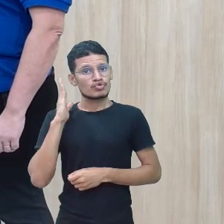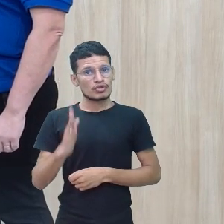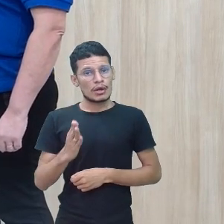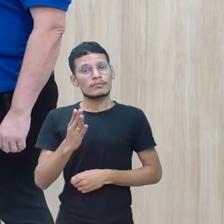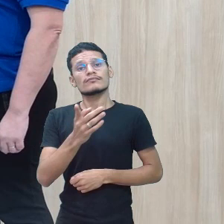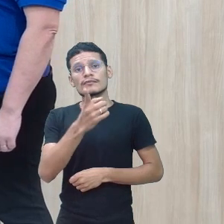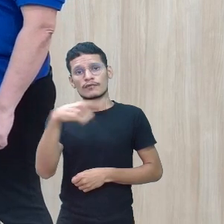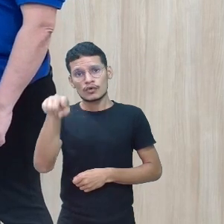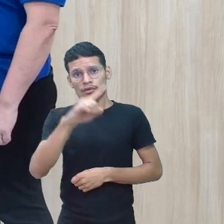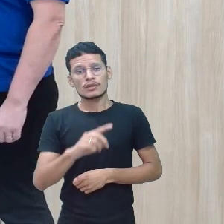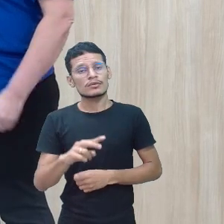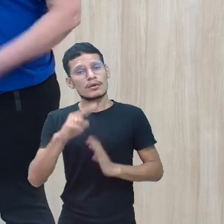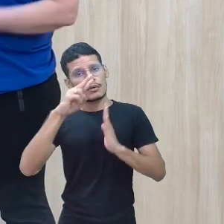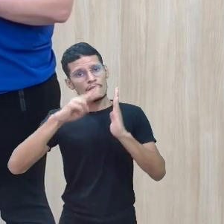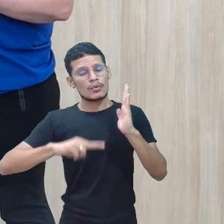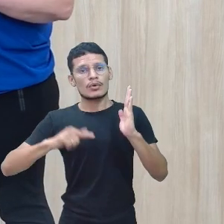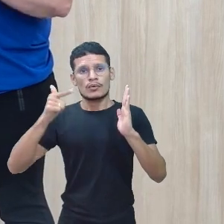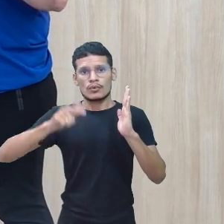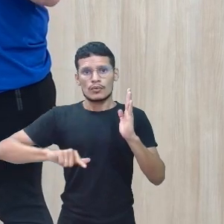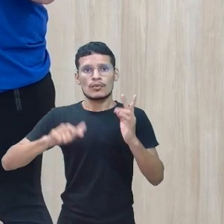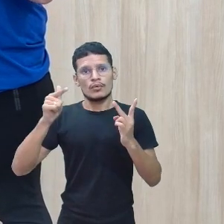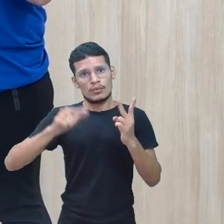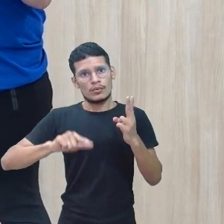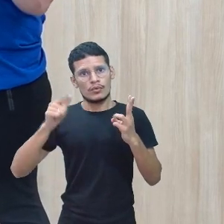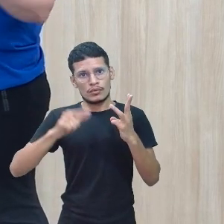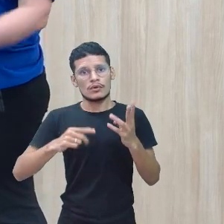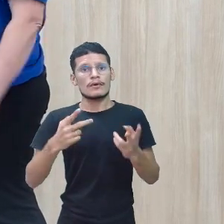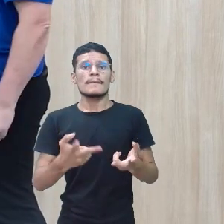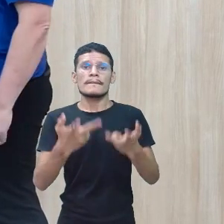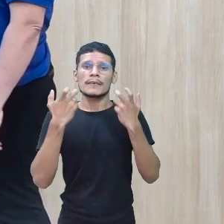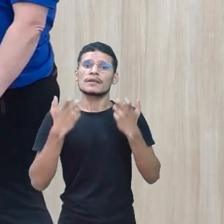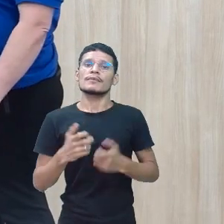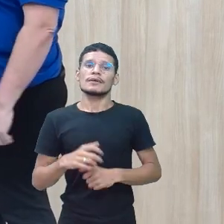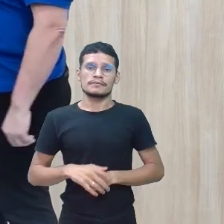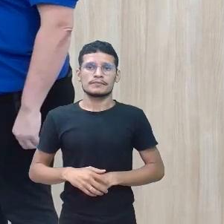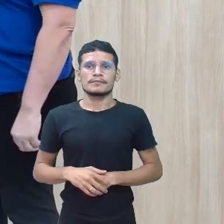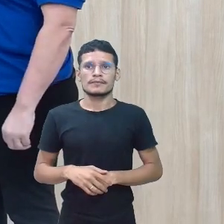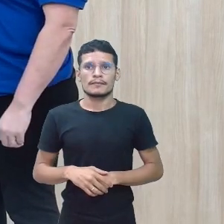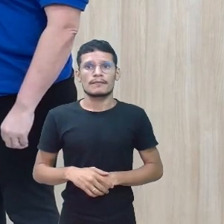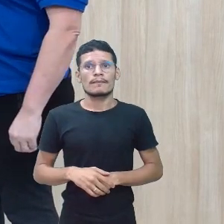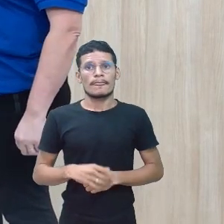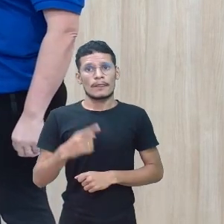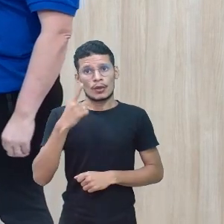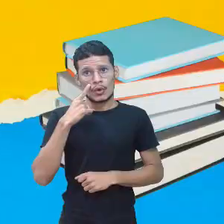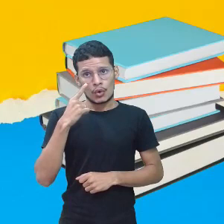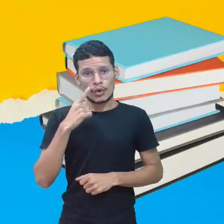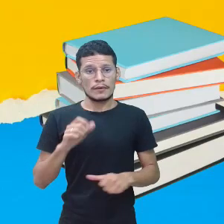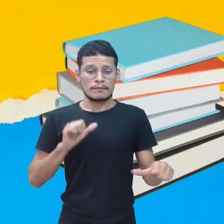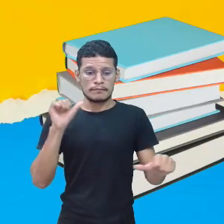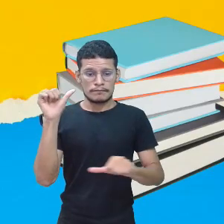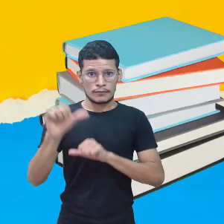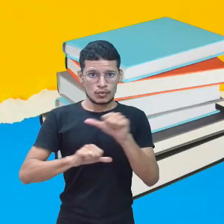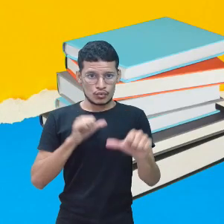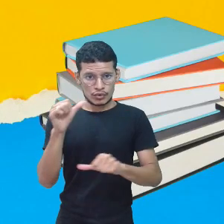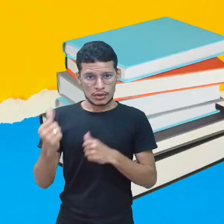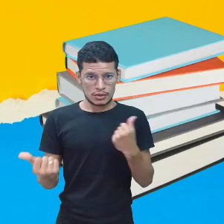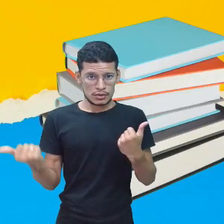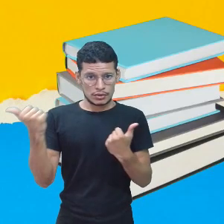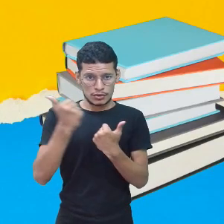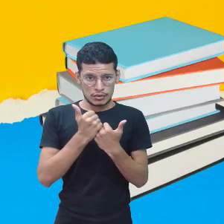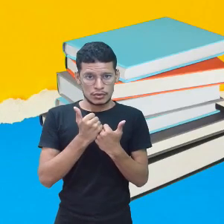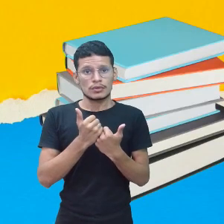gerar, não é, para vocês perceberem novamente. Então, você vai transformar a frase, você